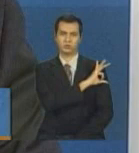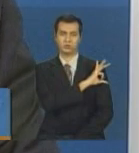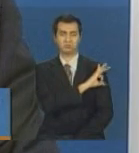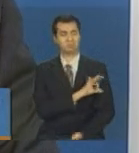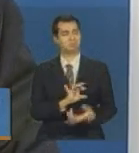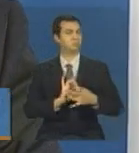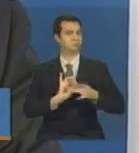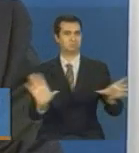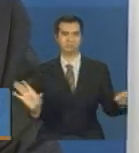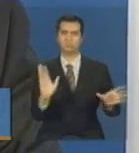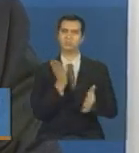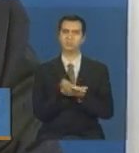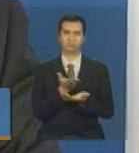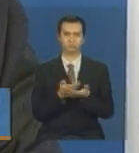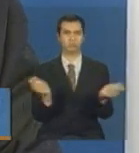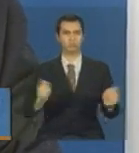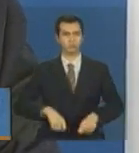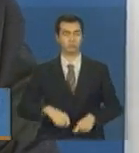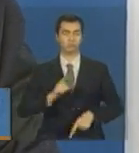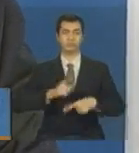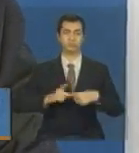em especial esse do